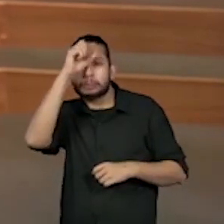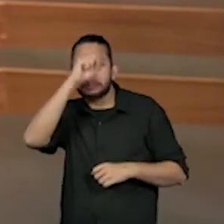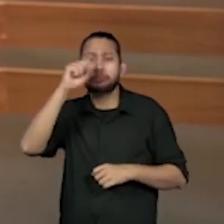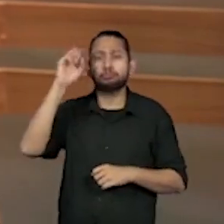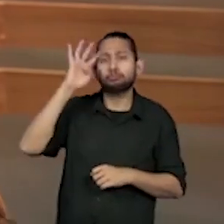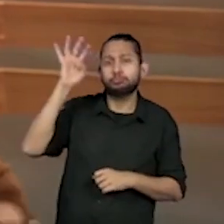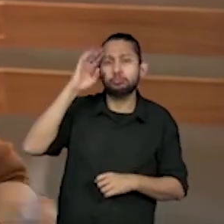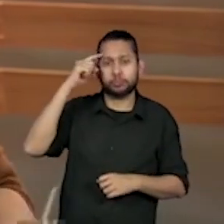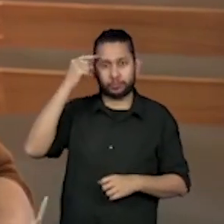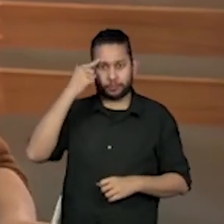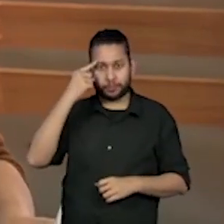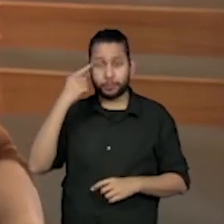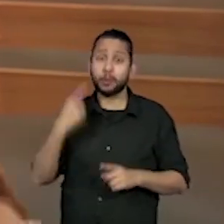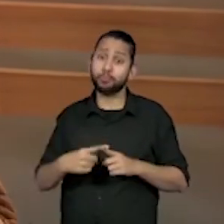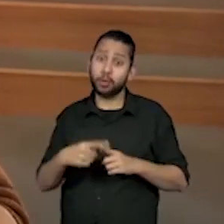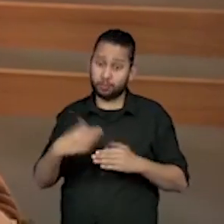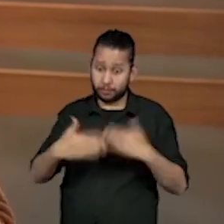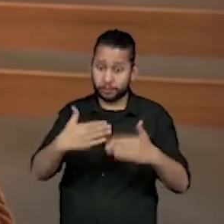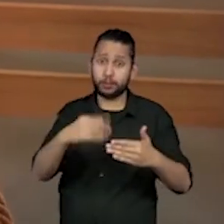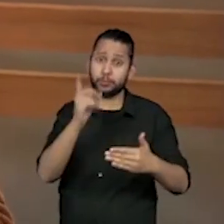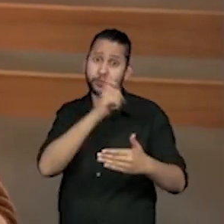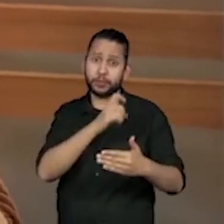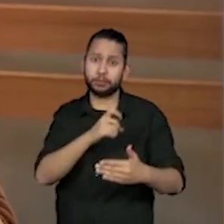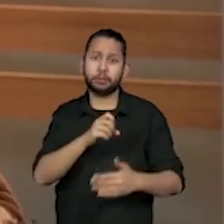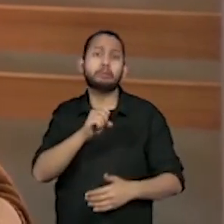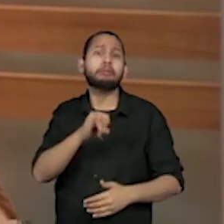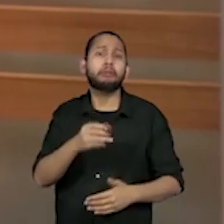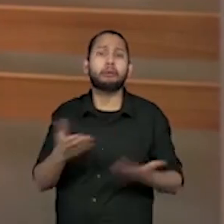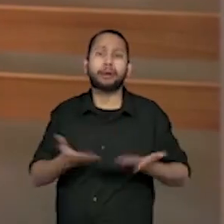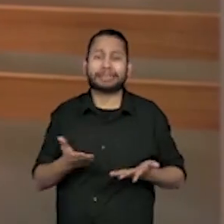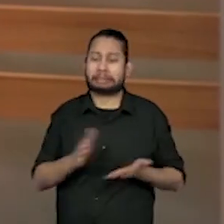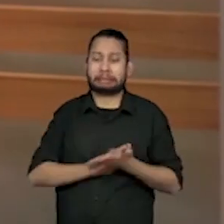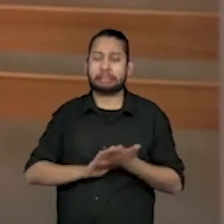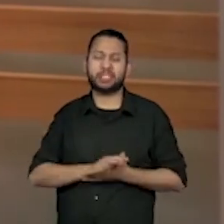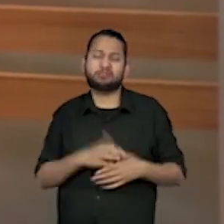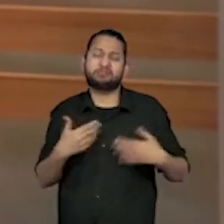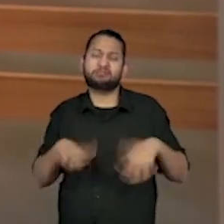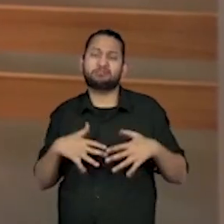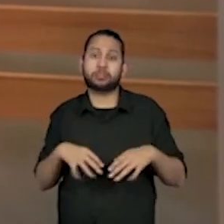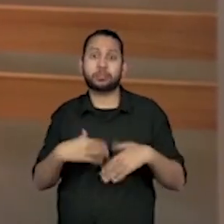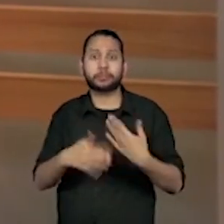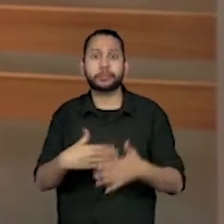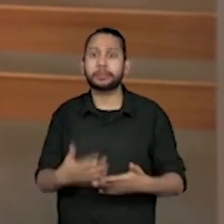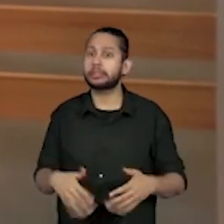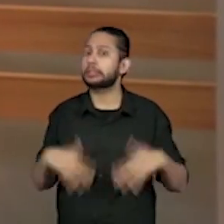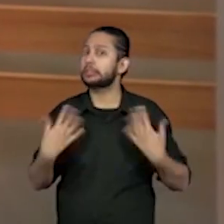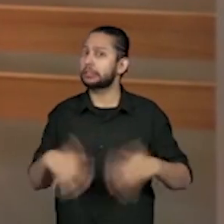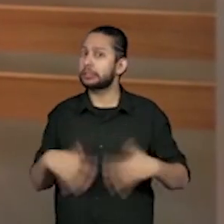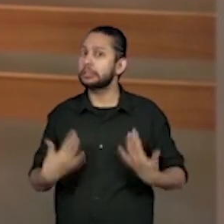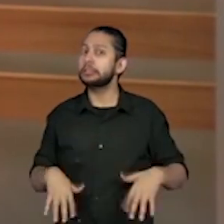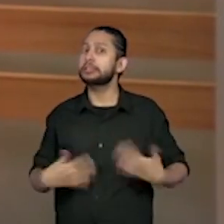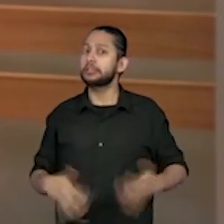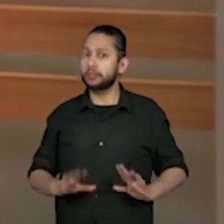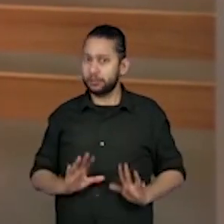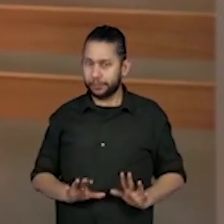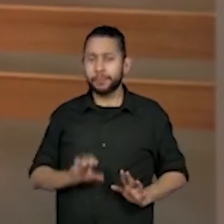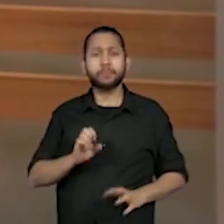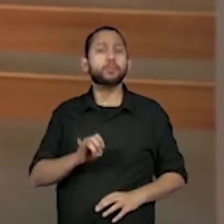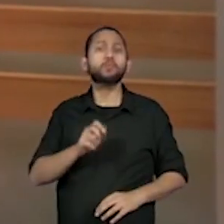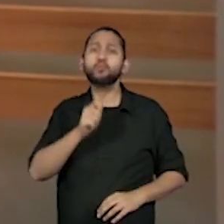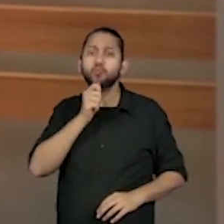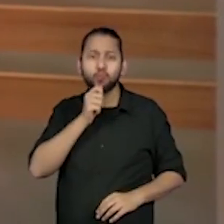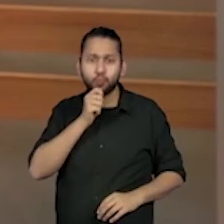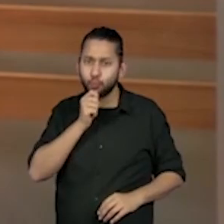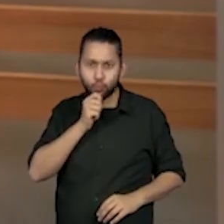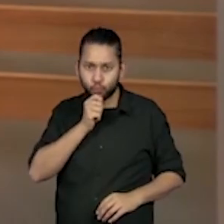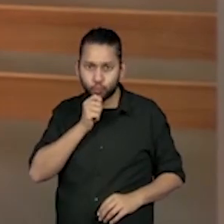agora, porque como a dificuldade aumenta, se eu não entendo agora, eu não consigo continuar, certo? Então, quem não tem tanta facilidade, vai